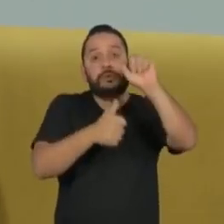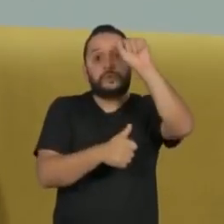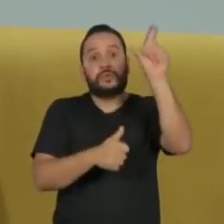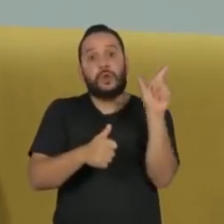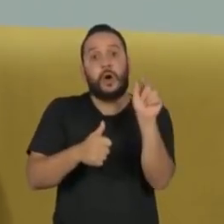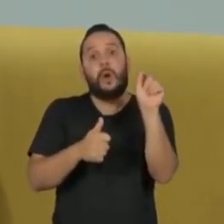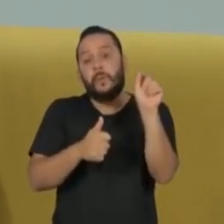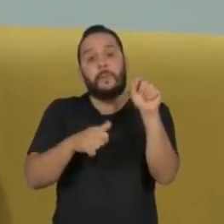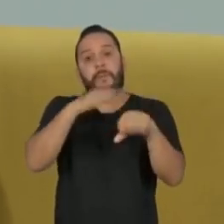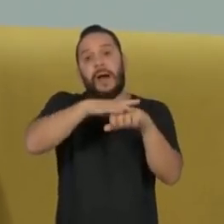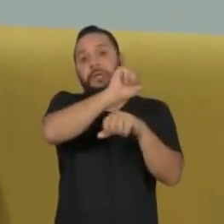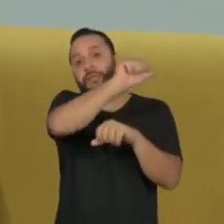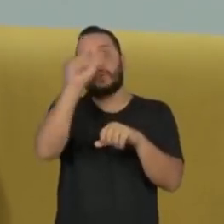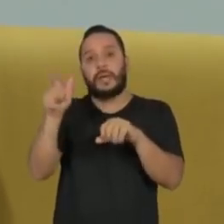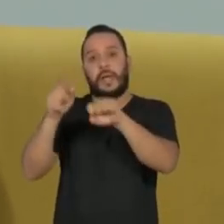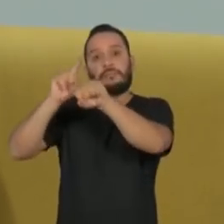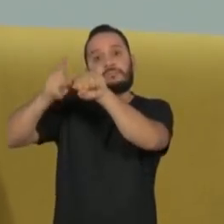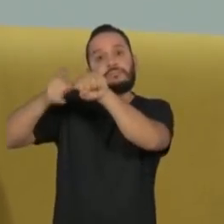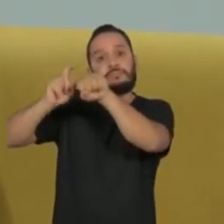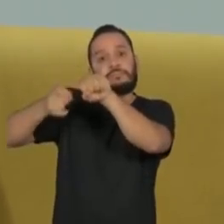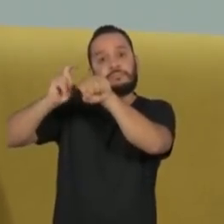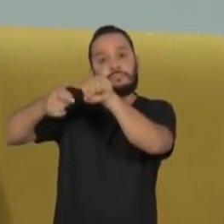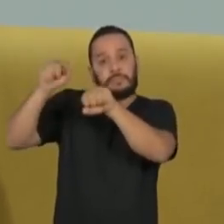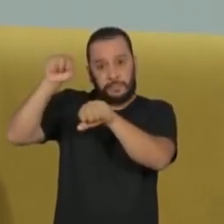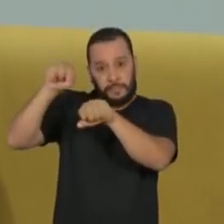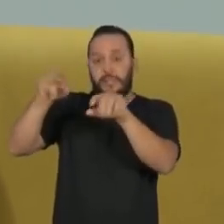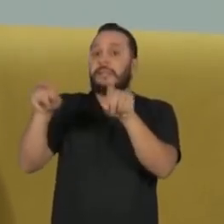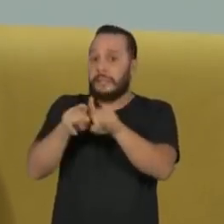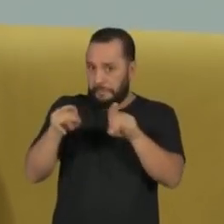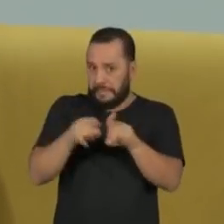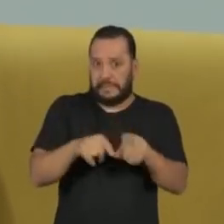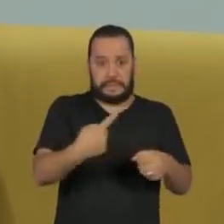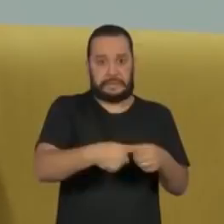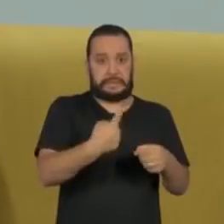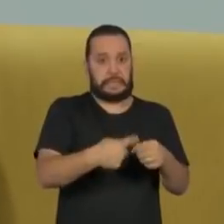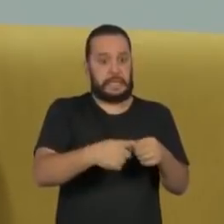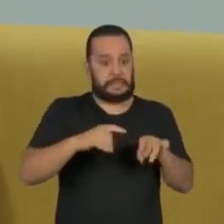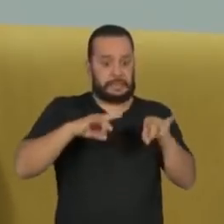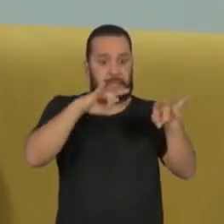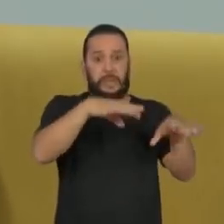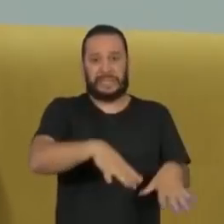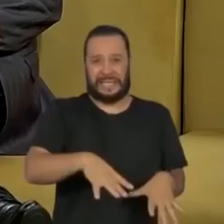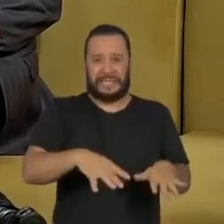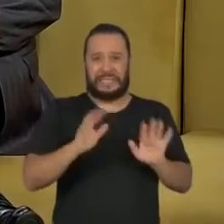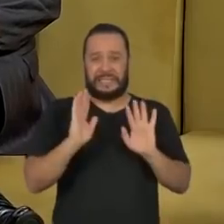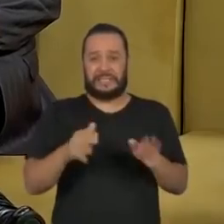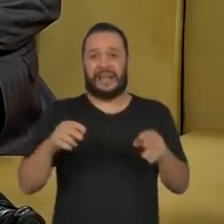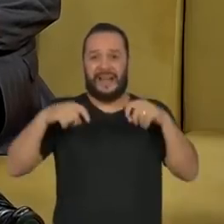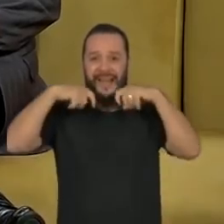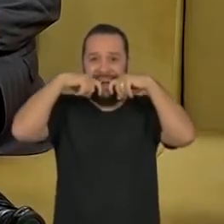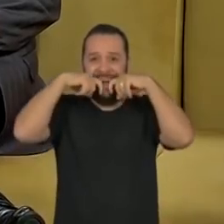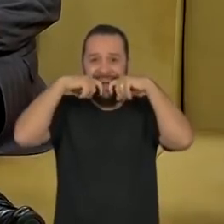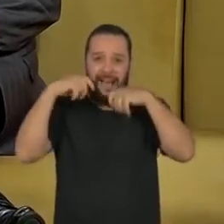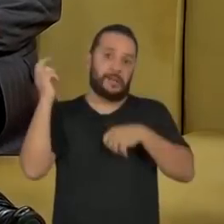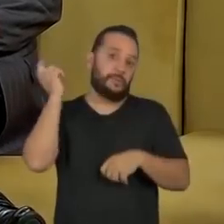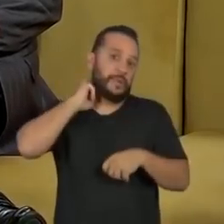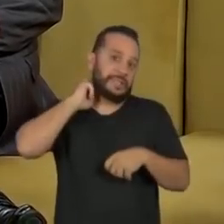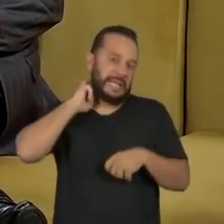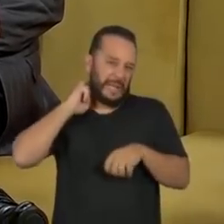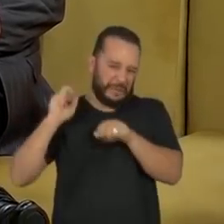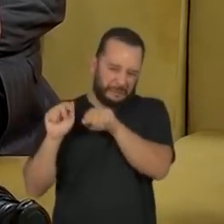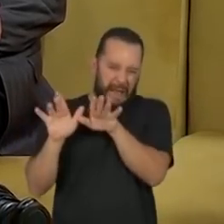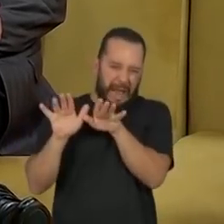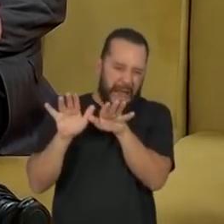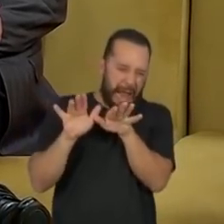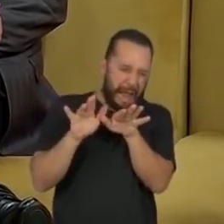planeta Mercúrio. E uma cidade australiana é invadida por mais morcegos do que a sua população. E os Estados Unidos afirmam ter